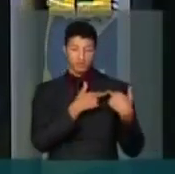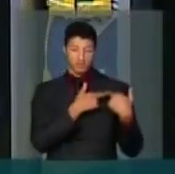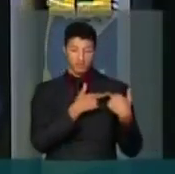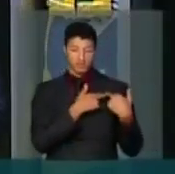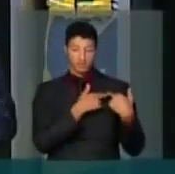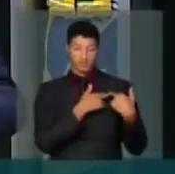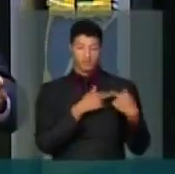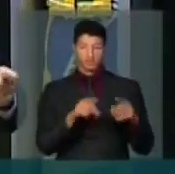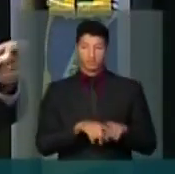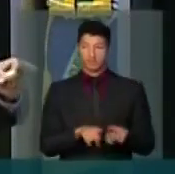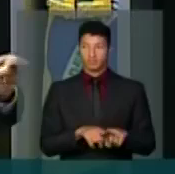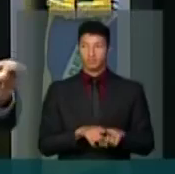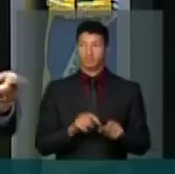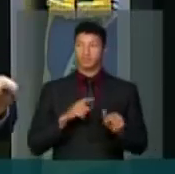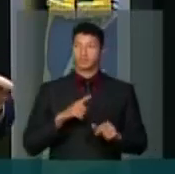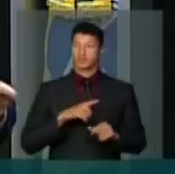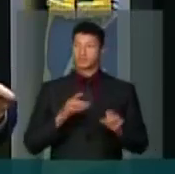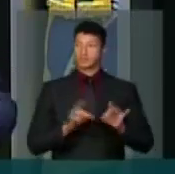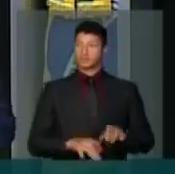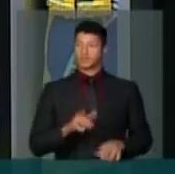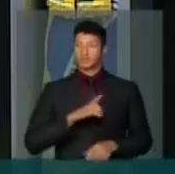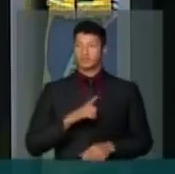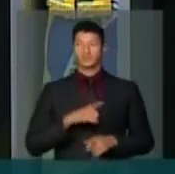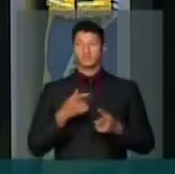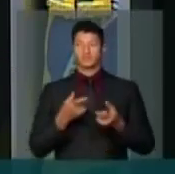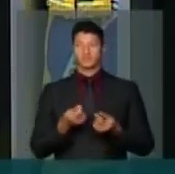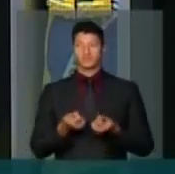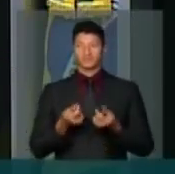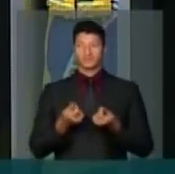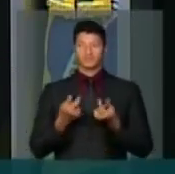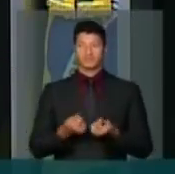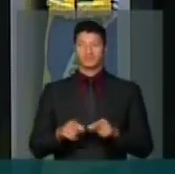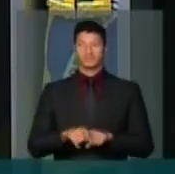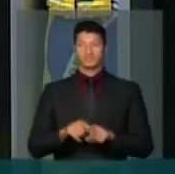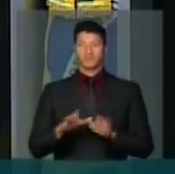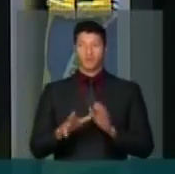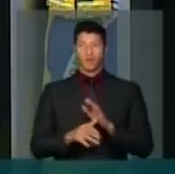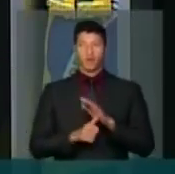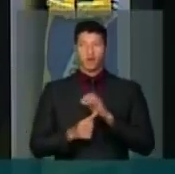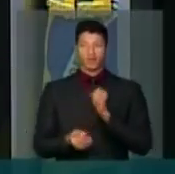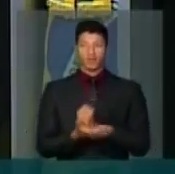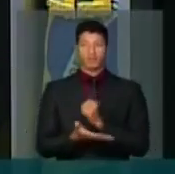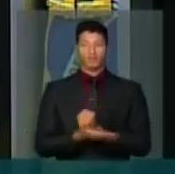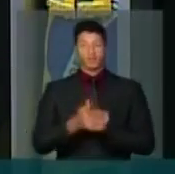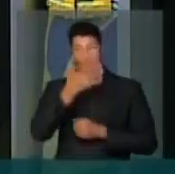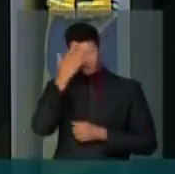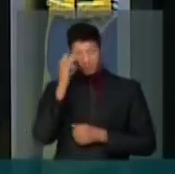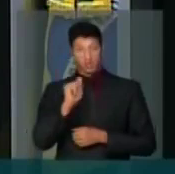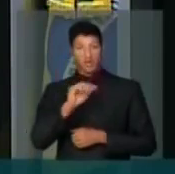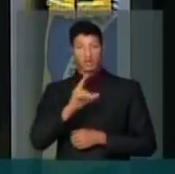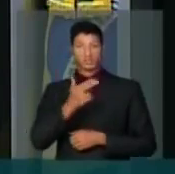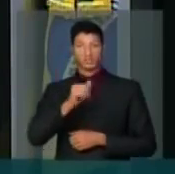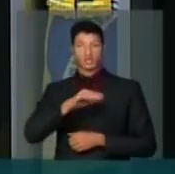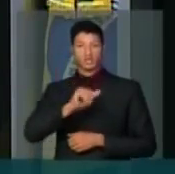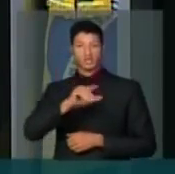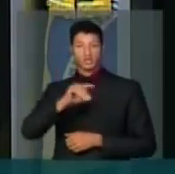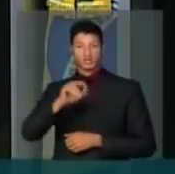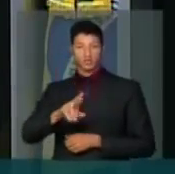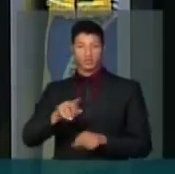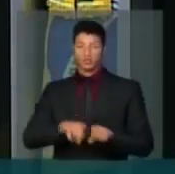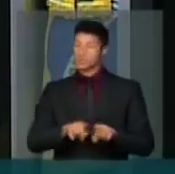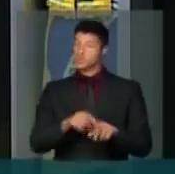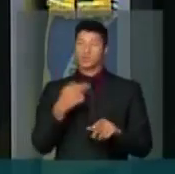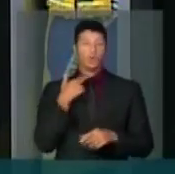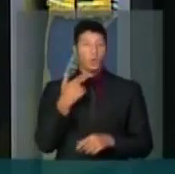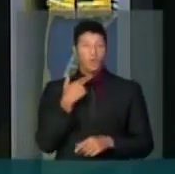de atender, que estão deixando de ter dinheiro para dar aos corruptos, aos achacadores. Portanto, Vossa Excelência não pode